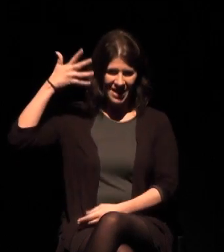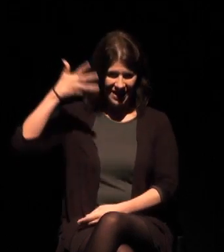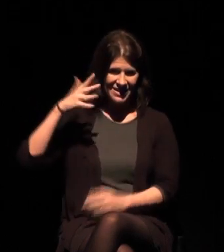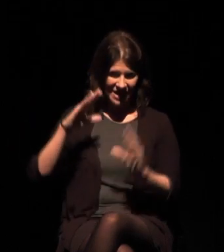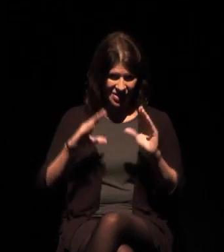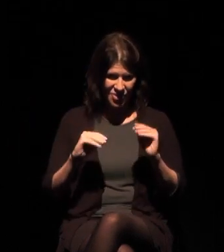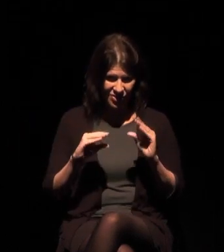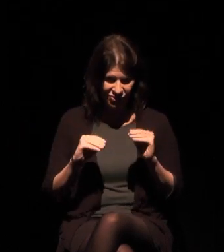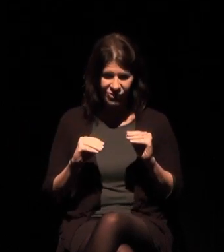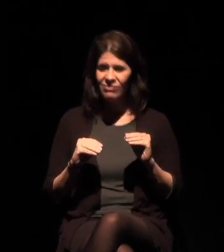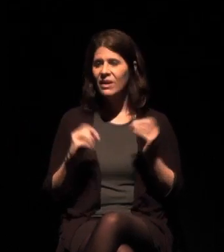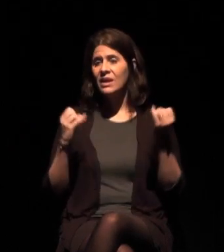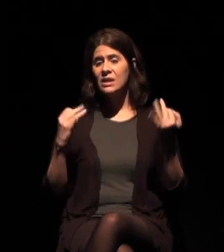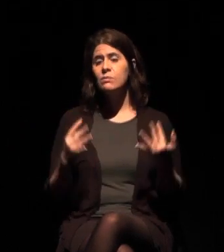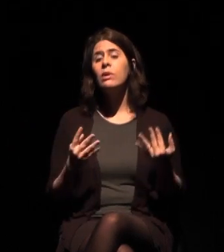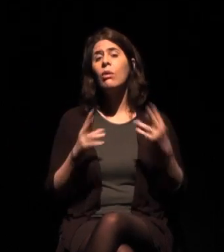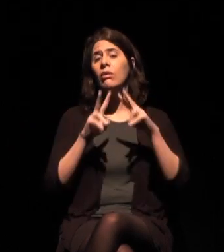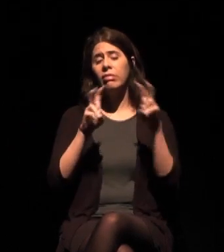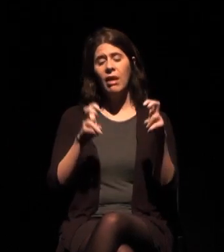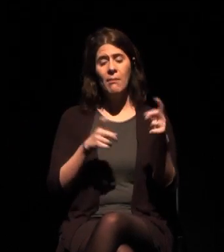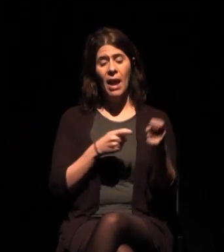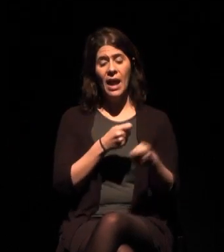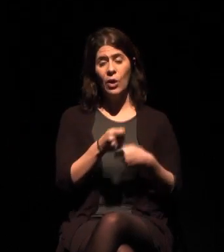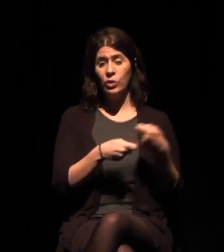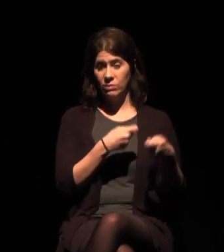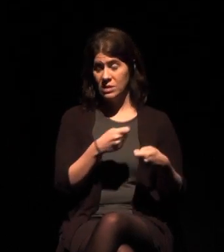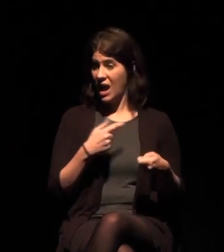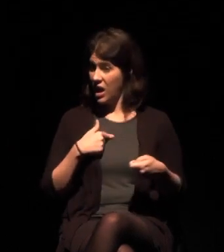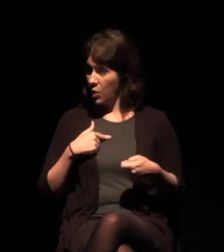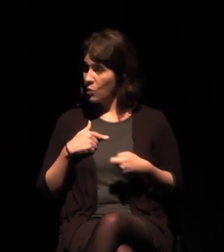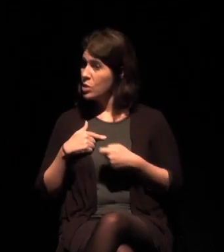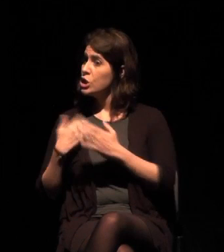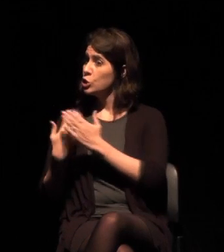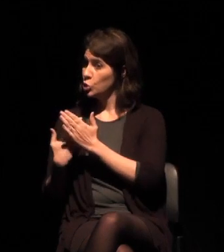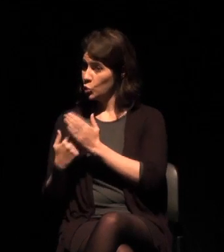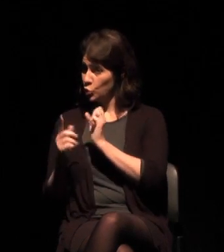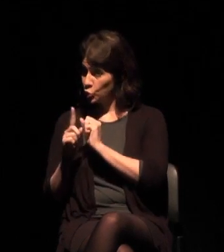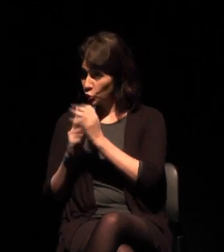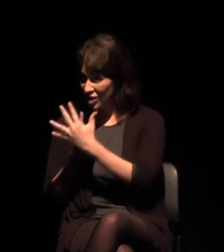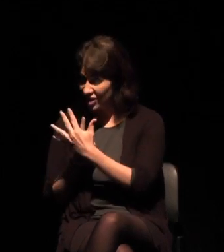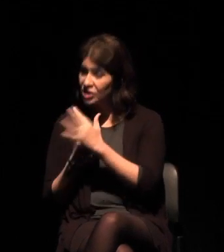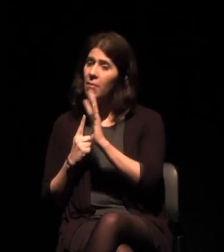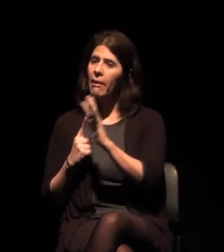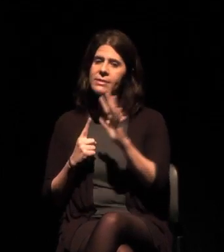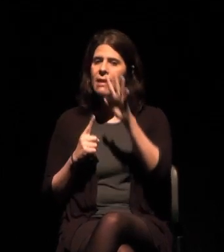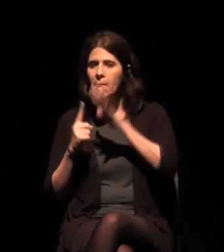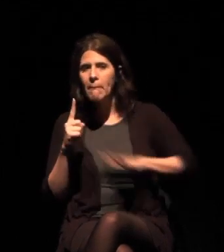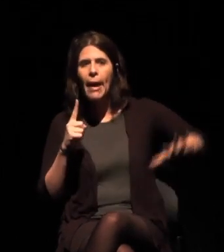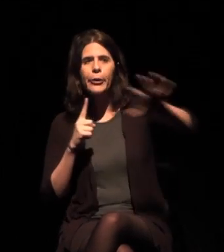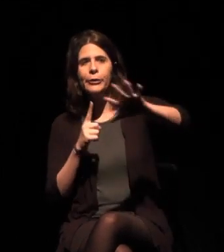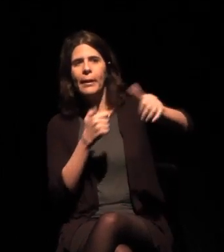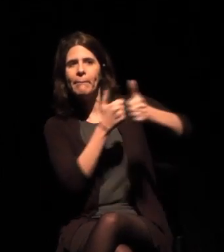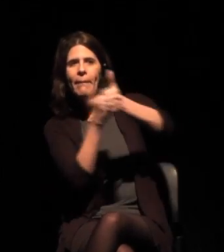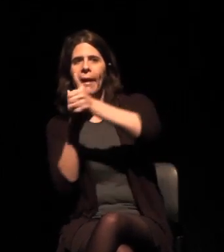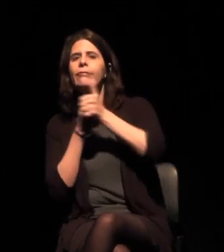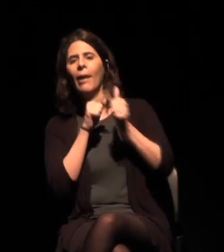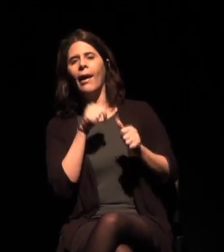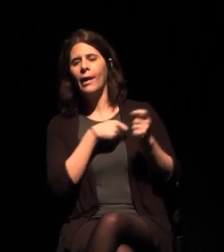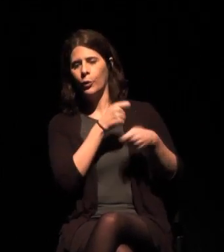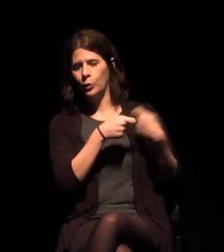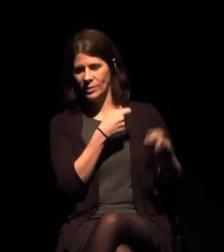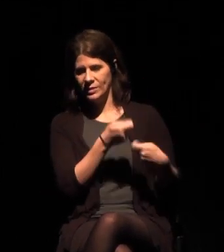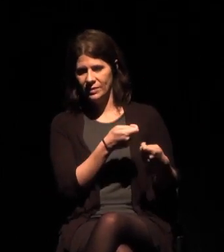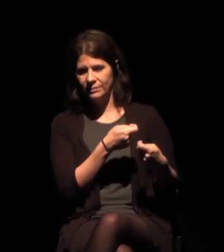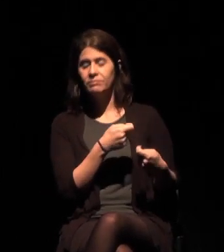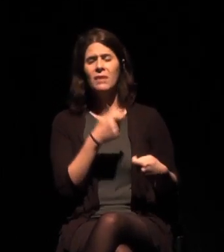economistas gostei mesmo porque os sonhos de ordem terra de economistas tratou a economia como não sendo uma ciência mas eu acho que a ciência